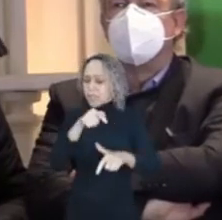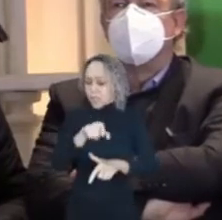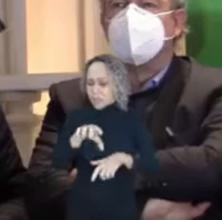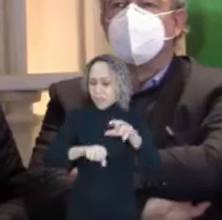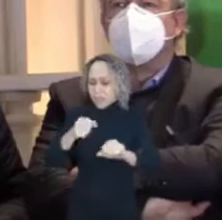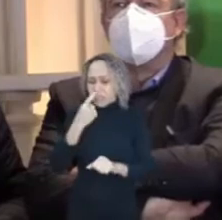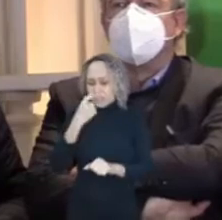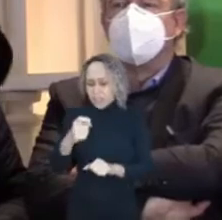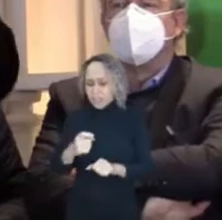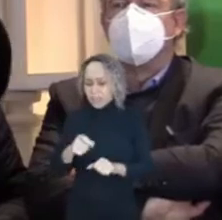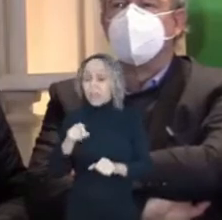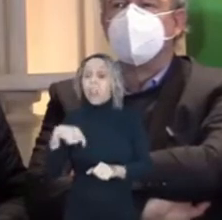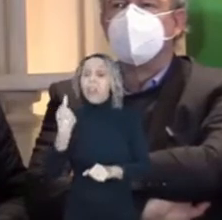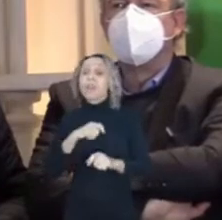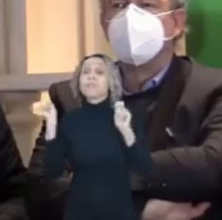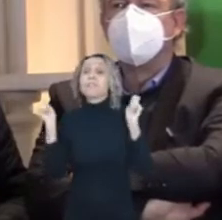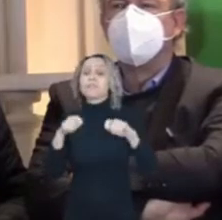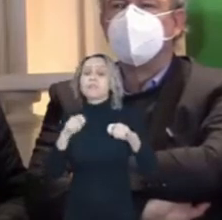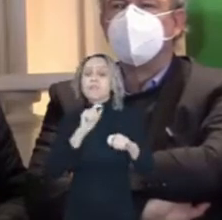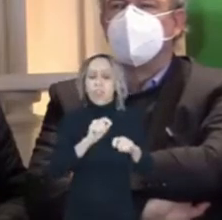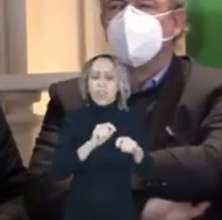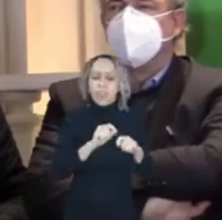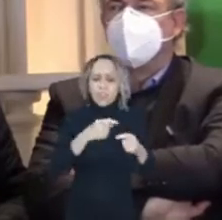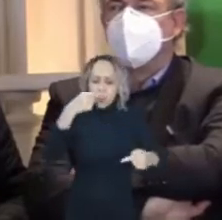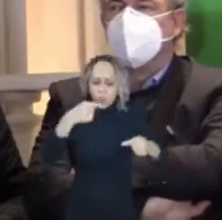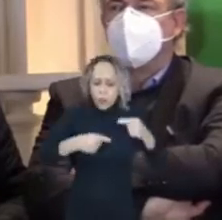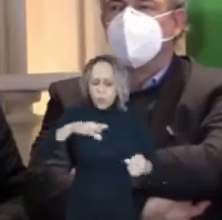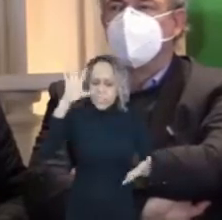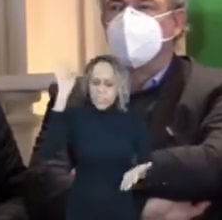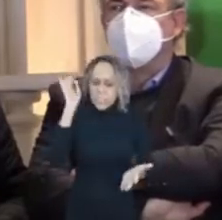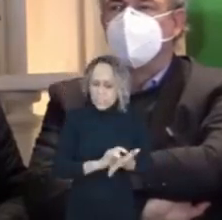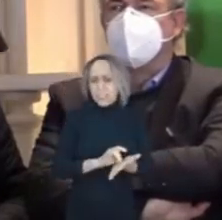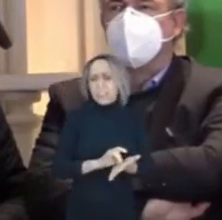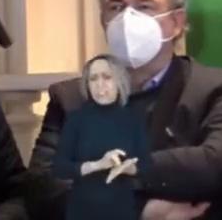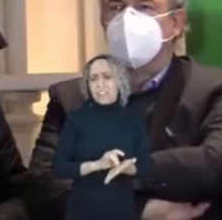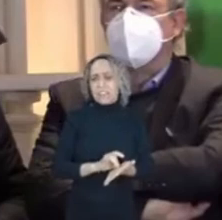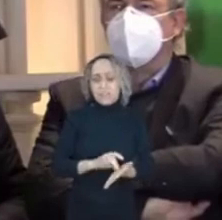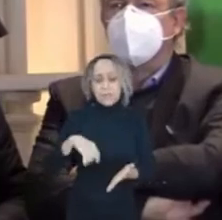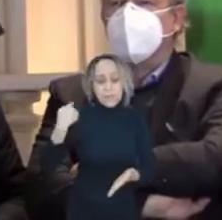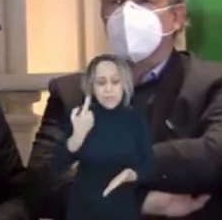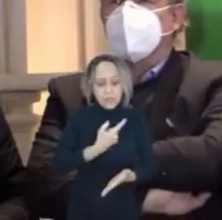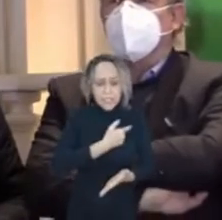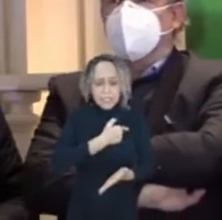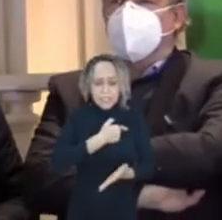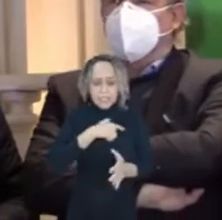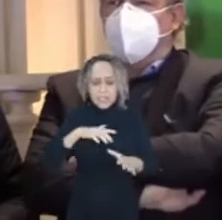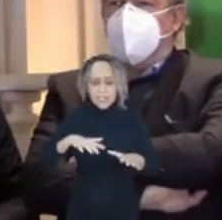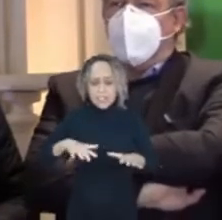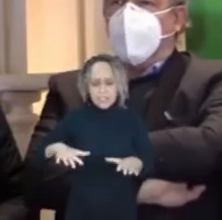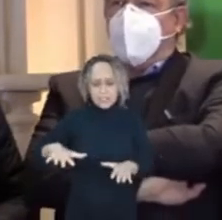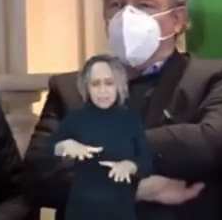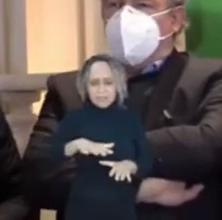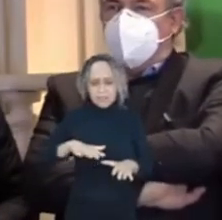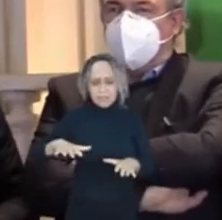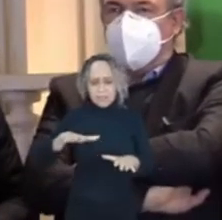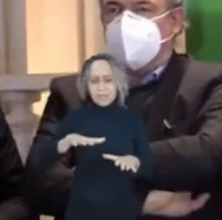verdade para manter nosso setor, manter o setor da reciclagem, onde as empresas